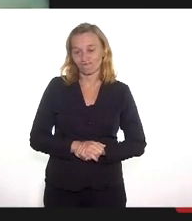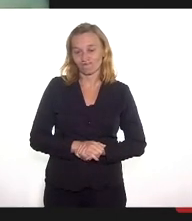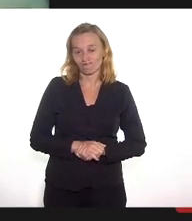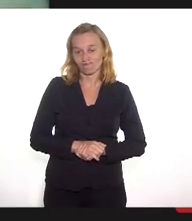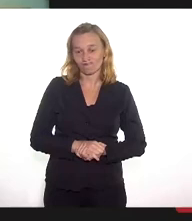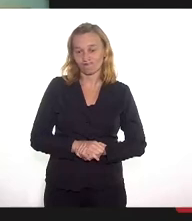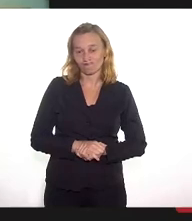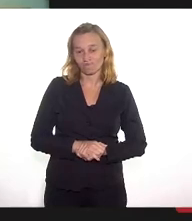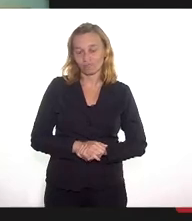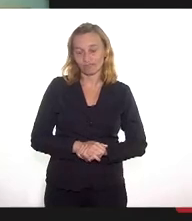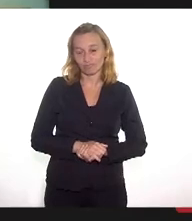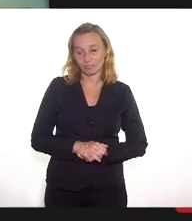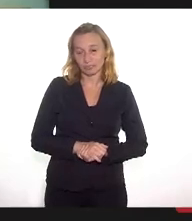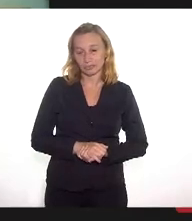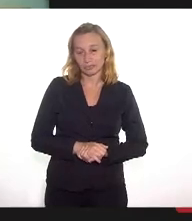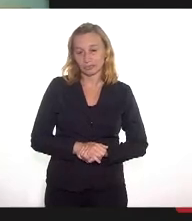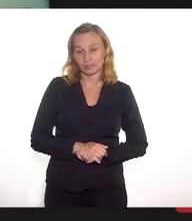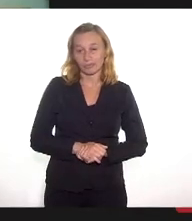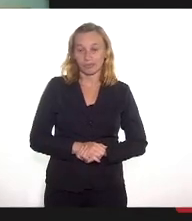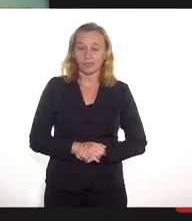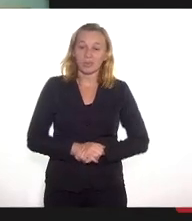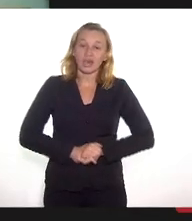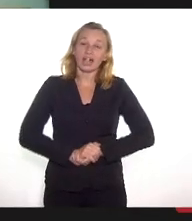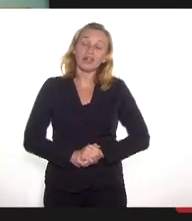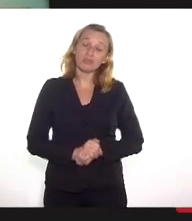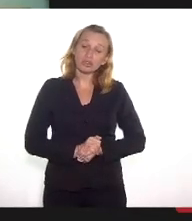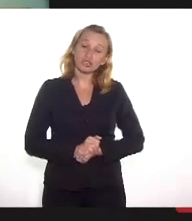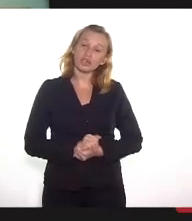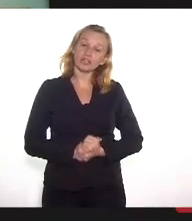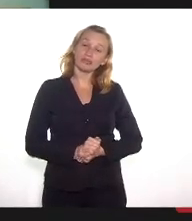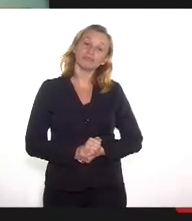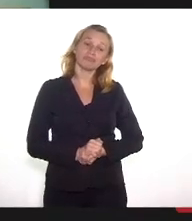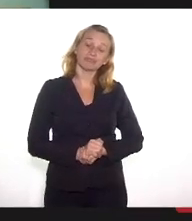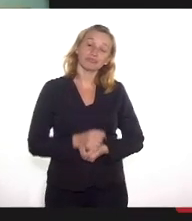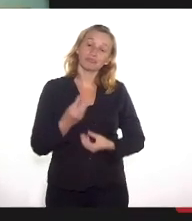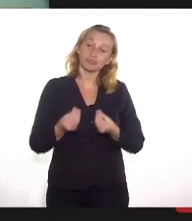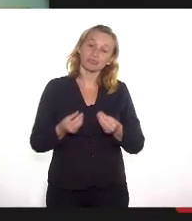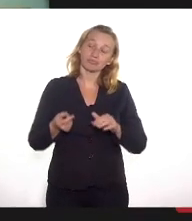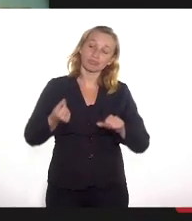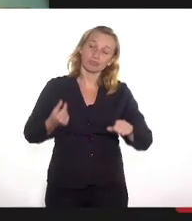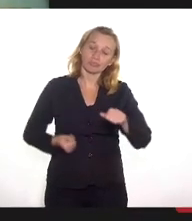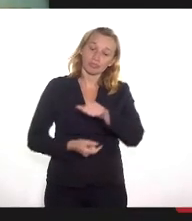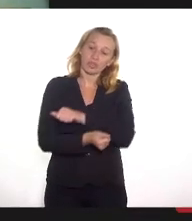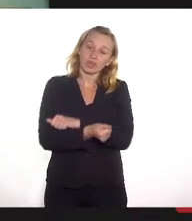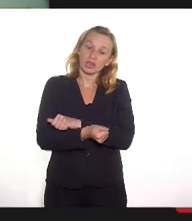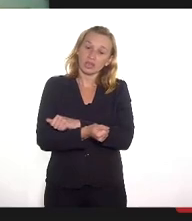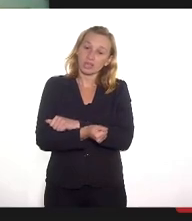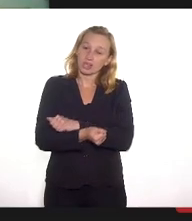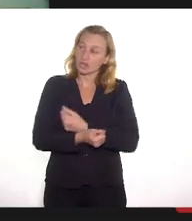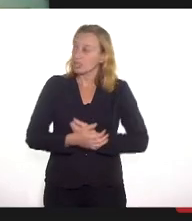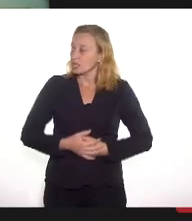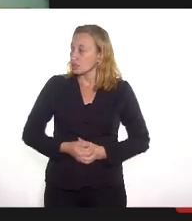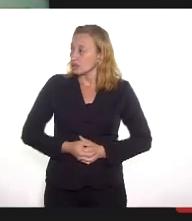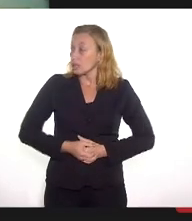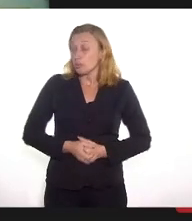conseguia cada estado e dormir investir mais em